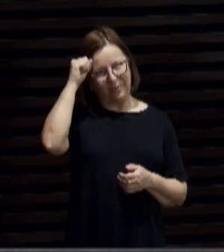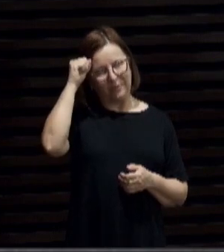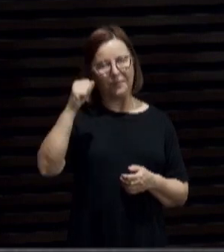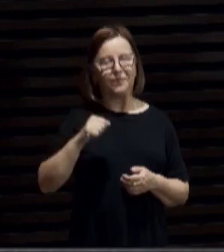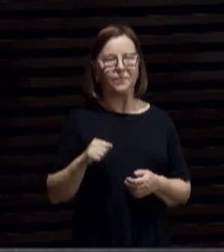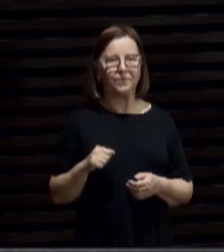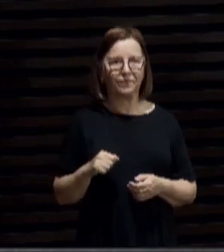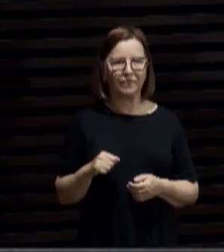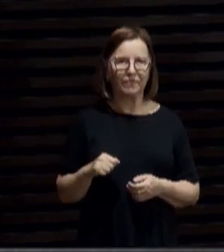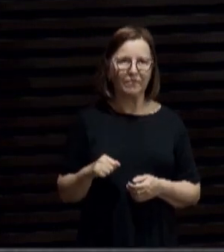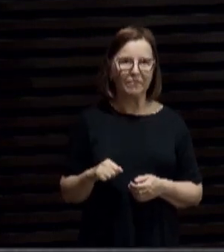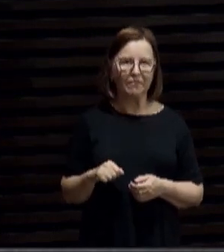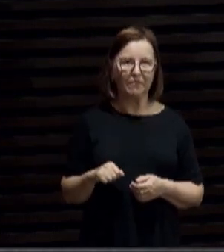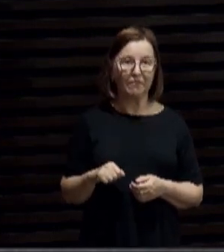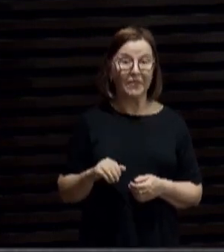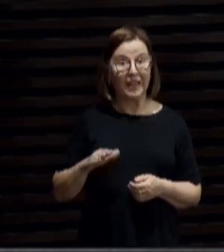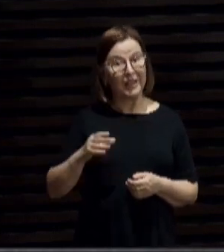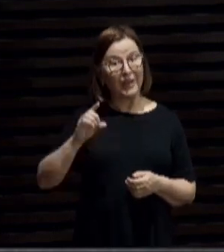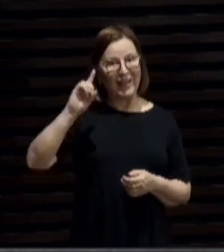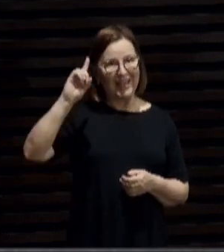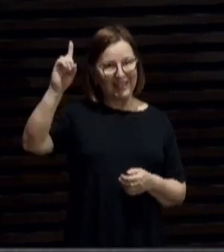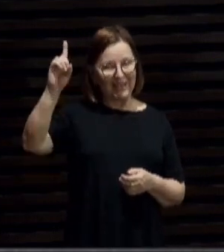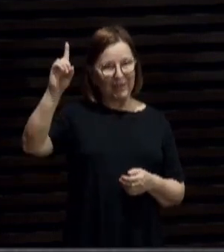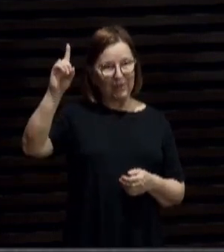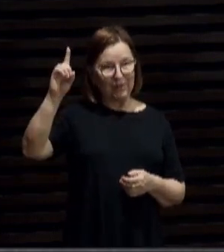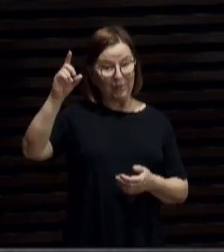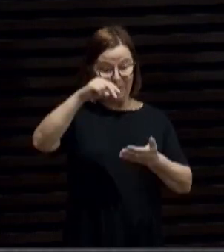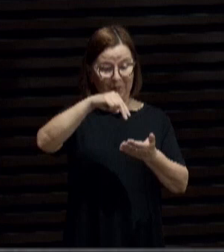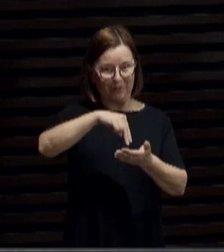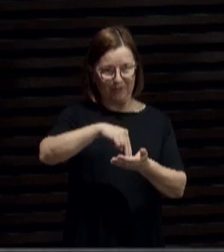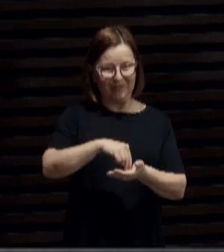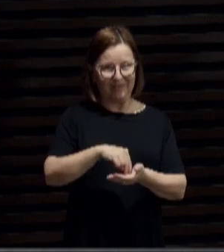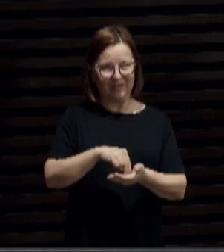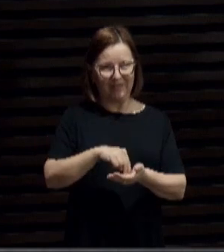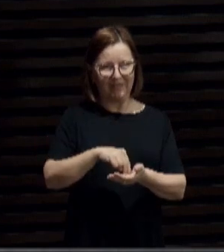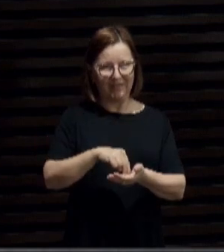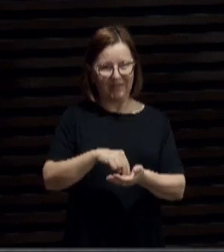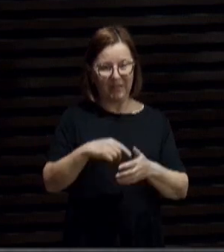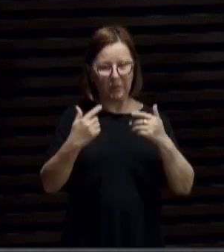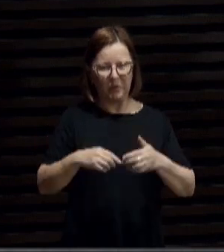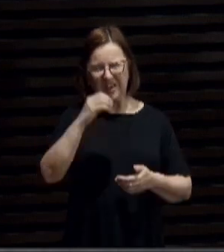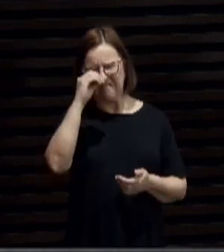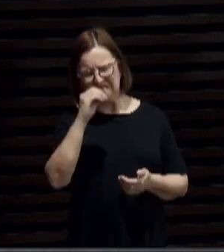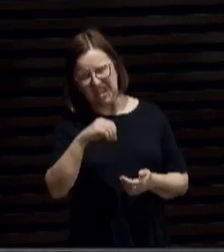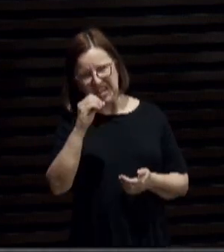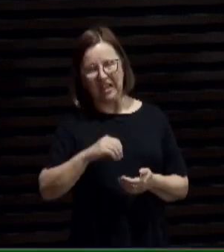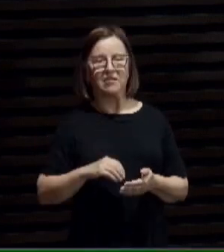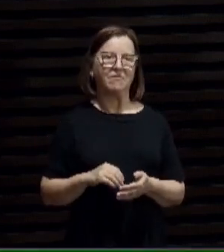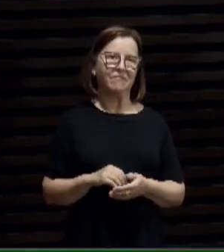tratar. Aí Deus vai nos colocar numa condição de fracasso, de